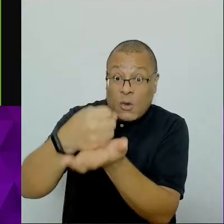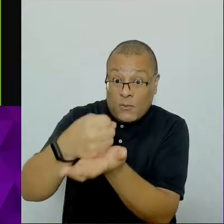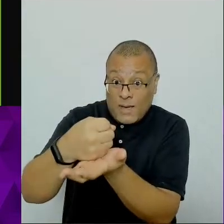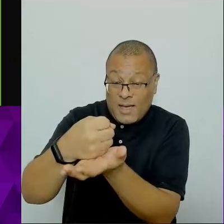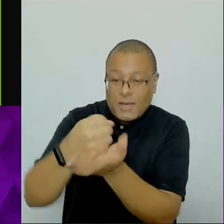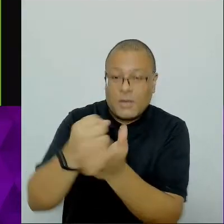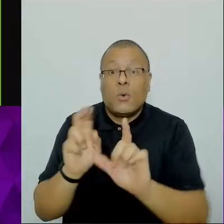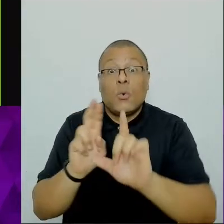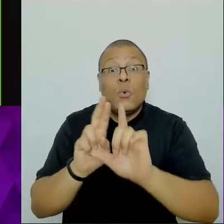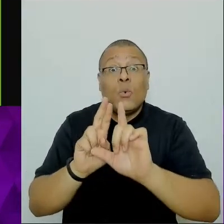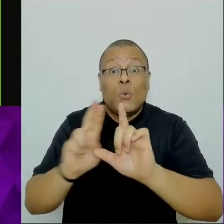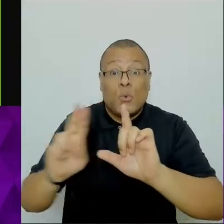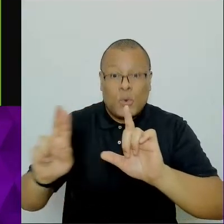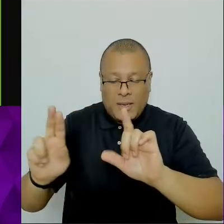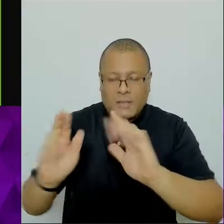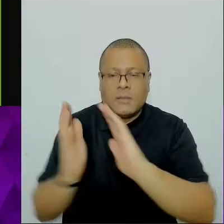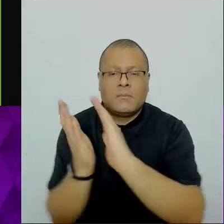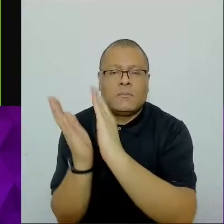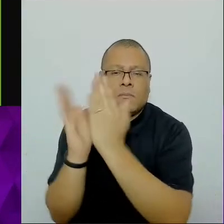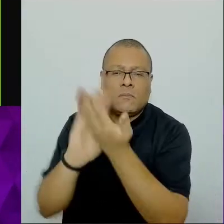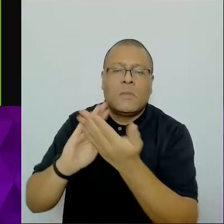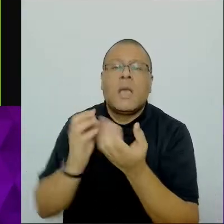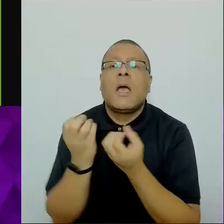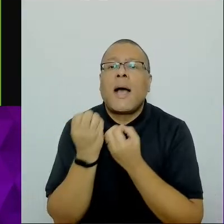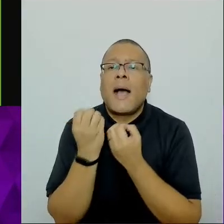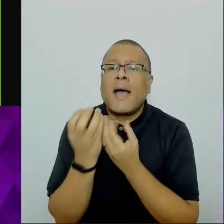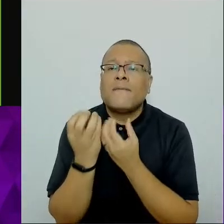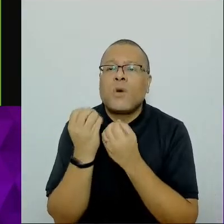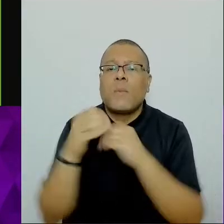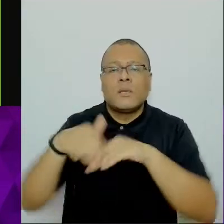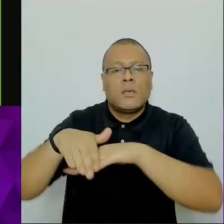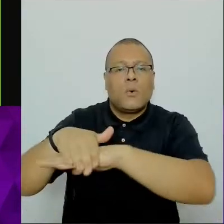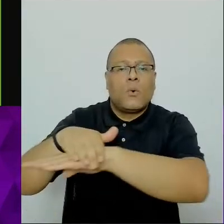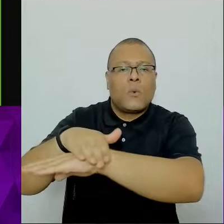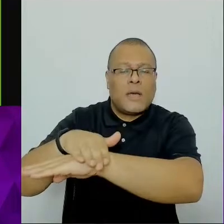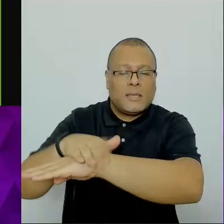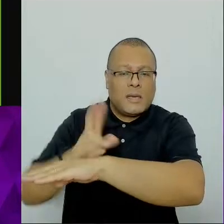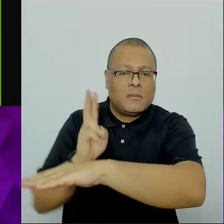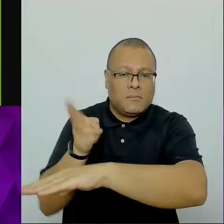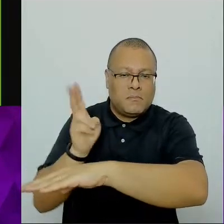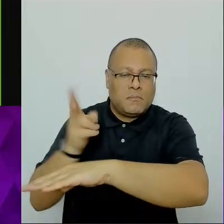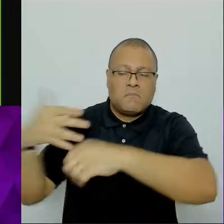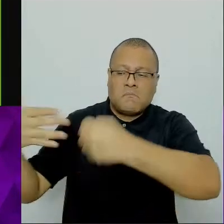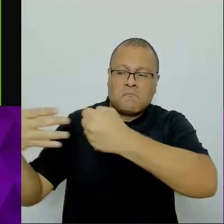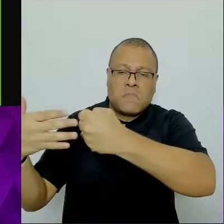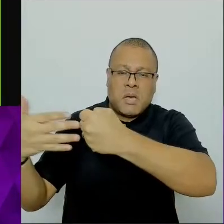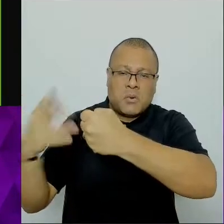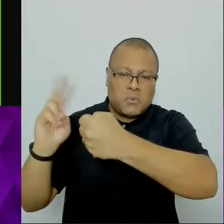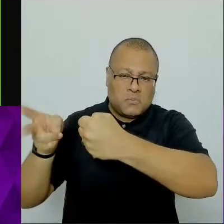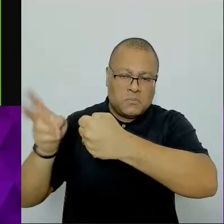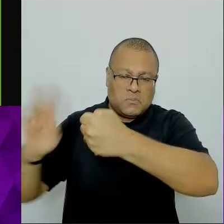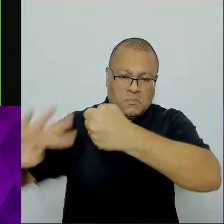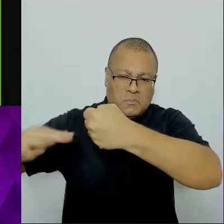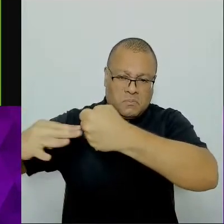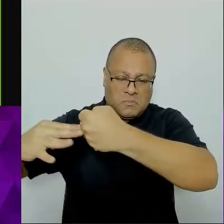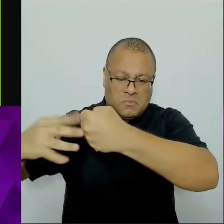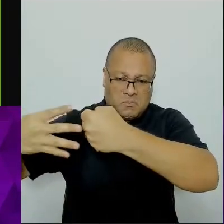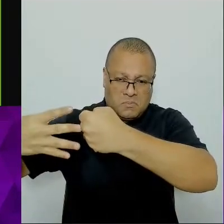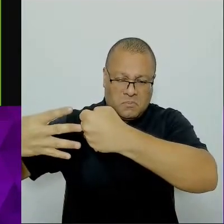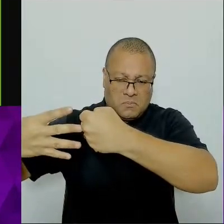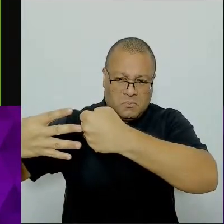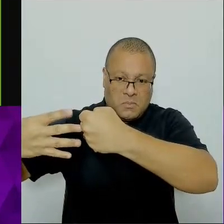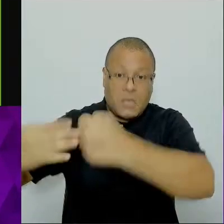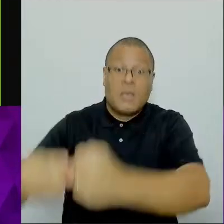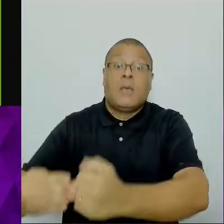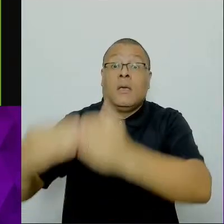uma interface para armazenar, para persistir os dados do usuário em um banco de dados. E, além disso, nós